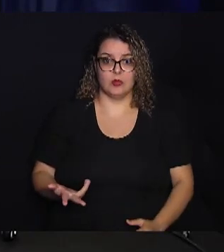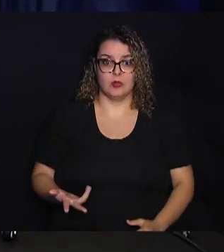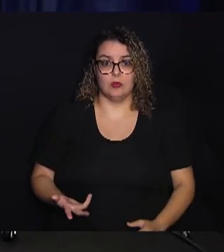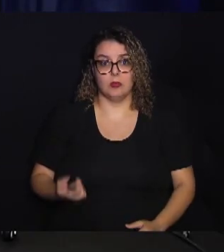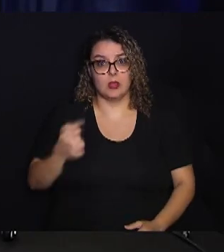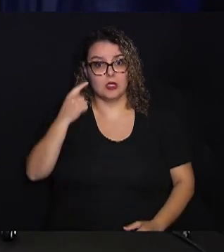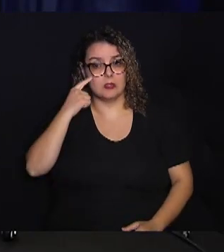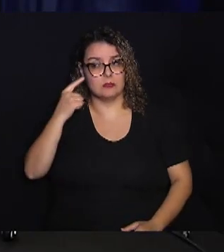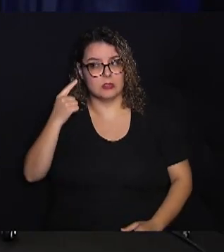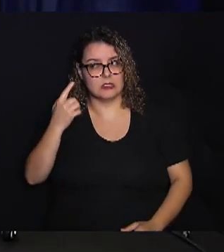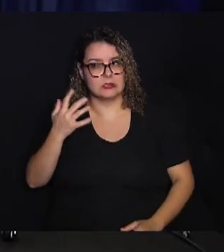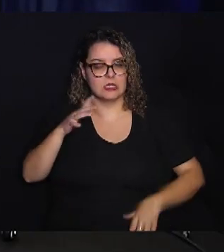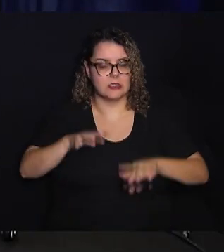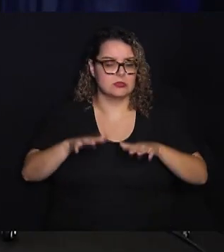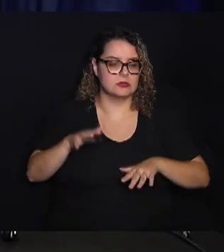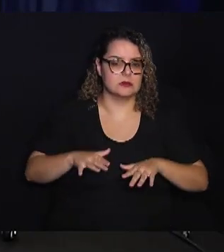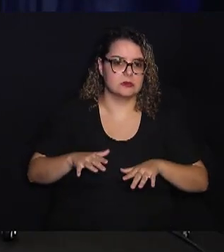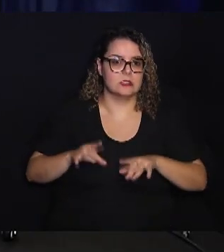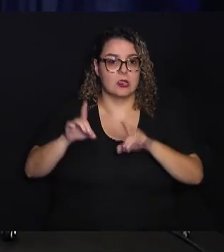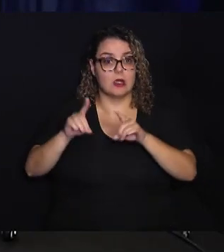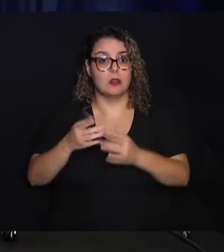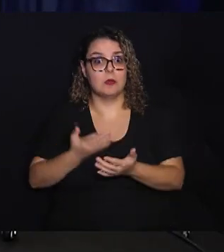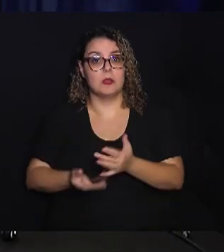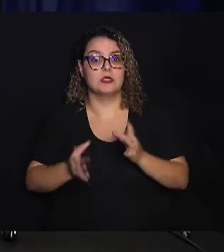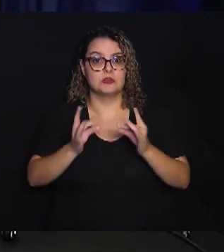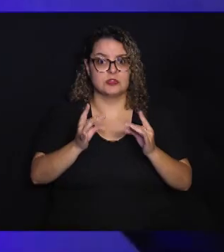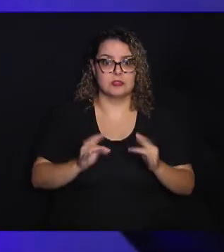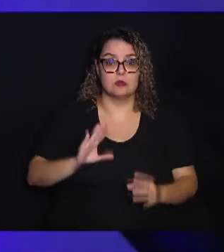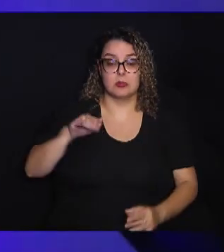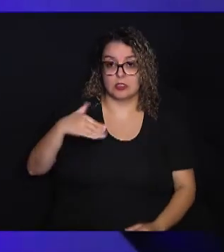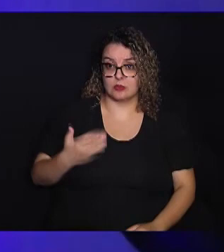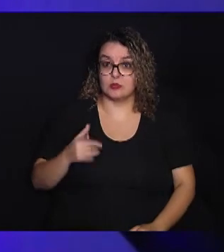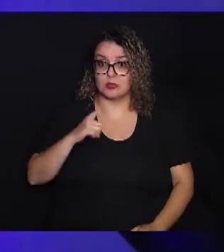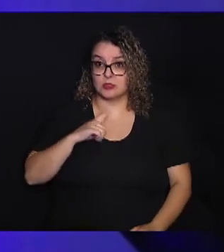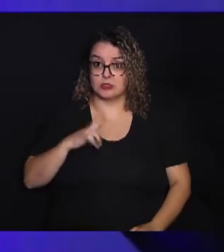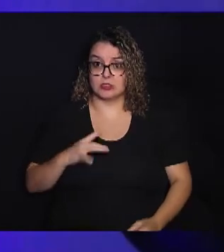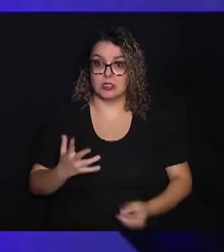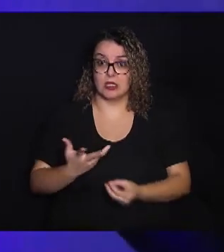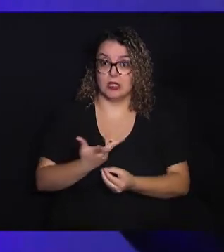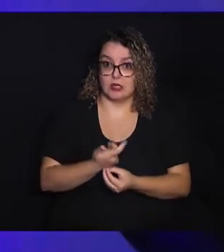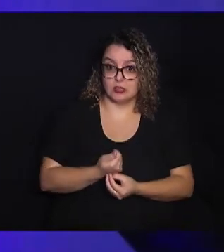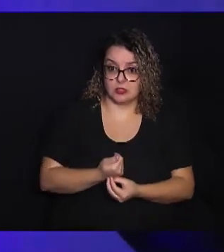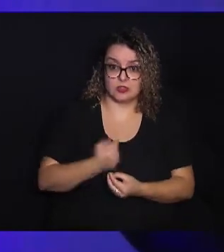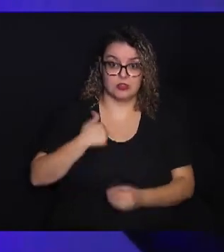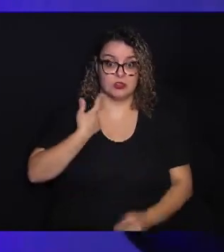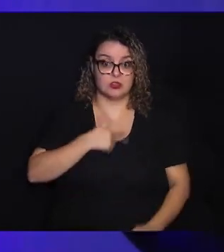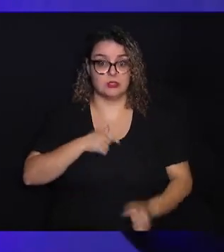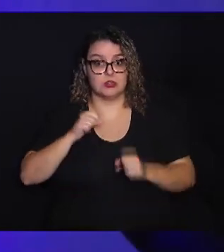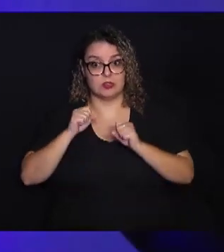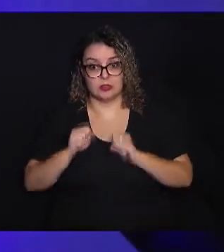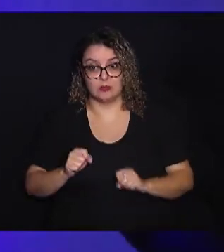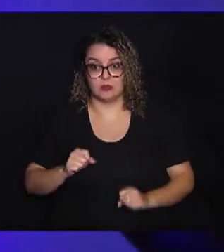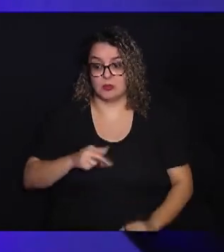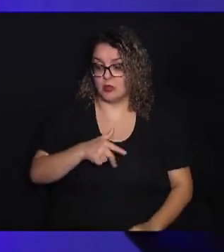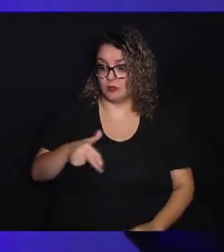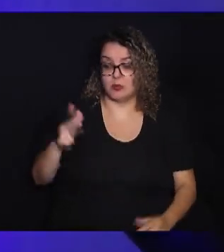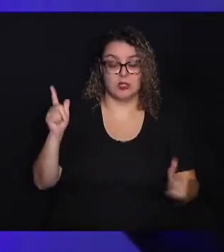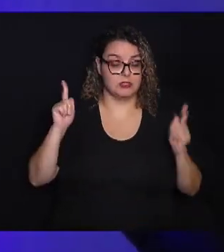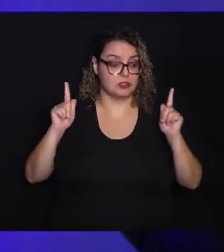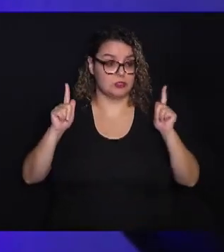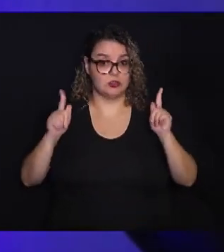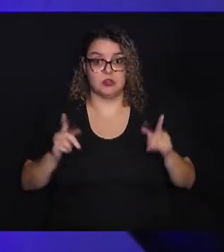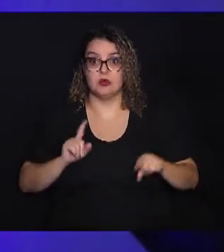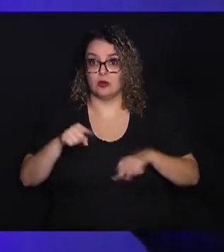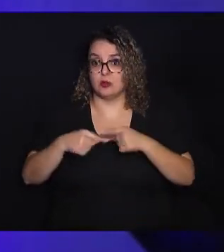vezes uma deficiência é apenas um detalhe, mas quando tem a questão da arte, que a gente pode sair, pode se divertir, pode estar com